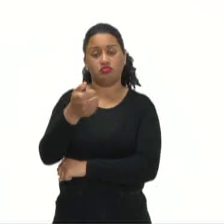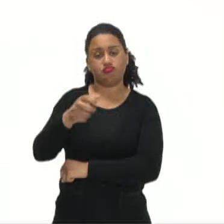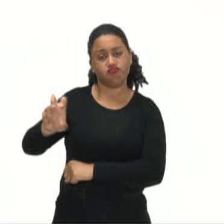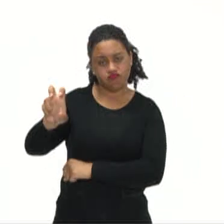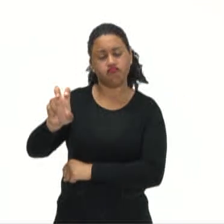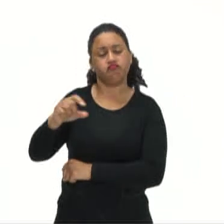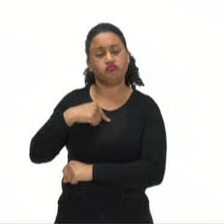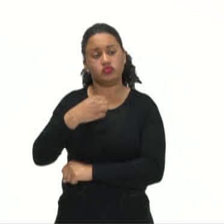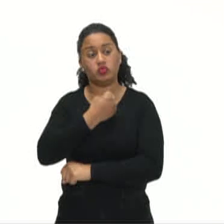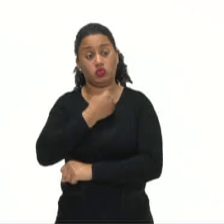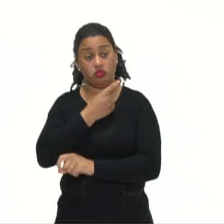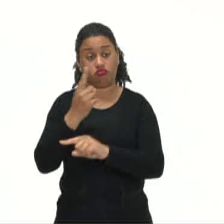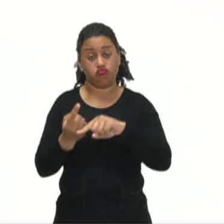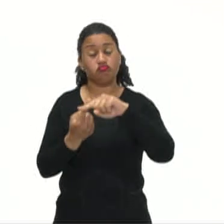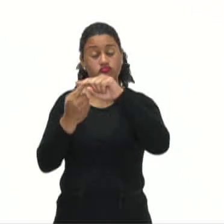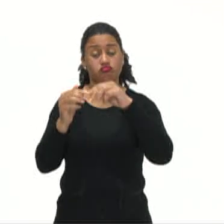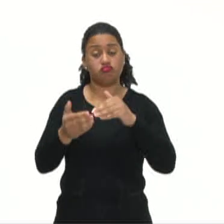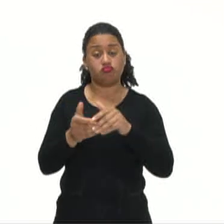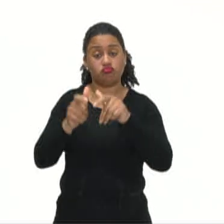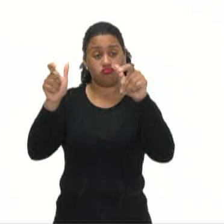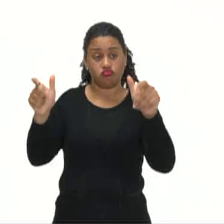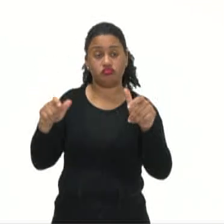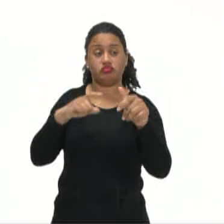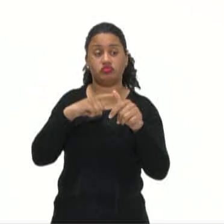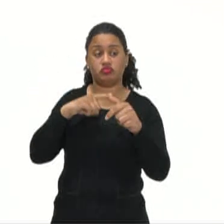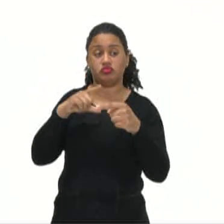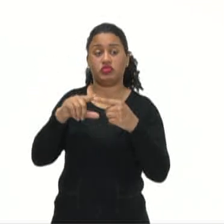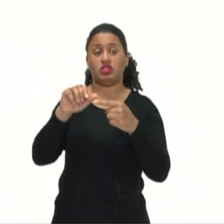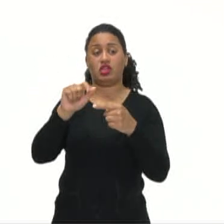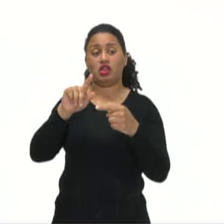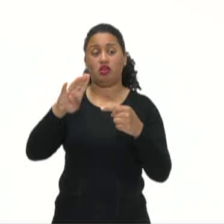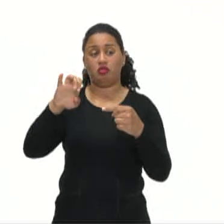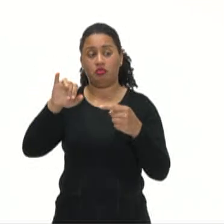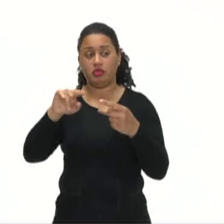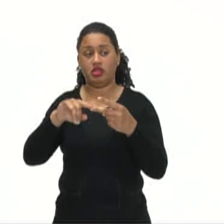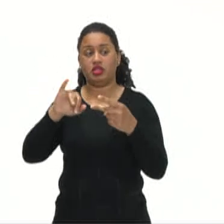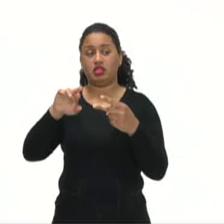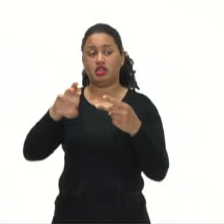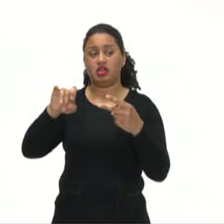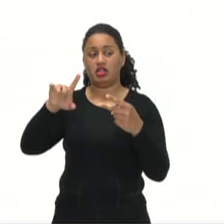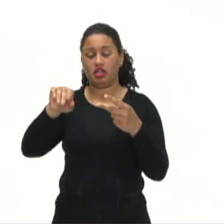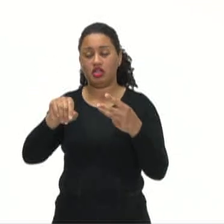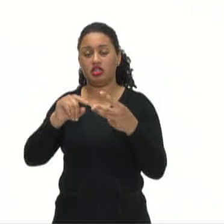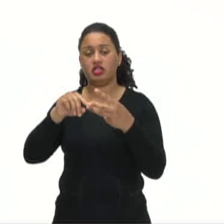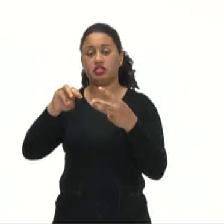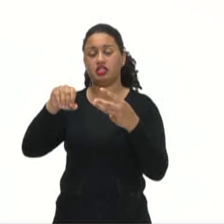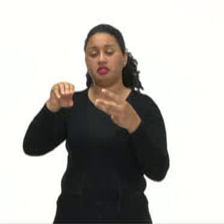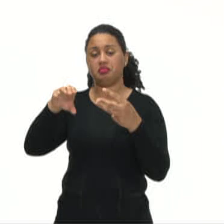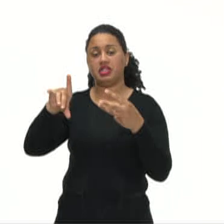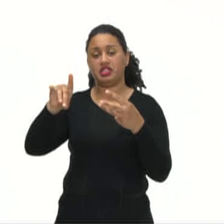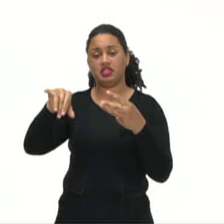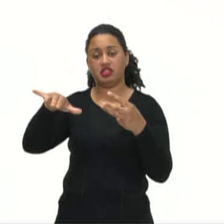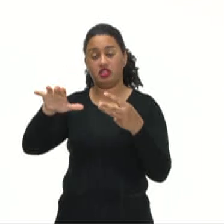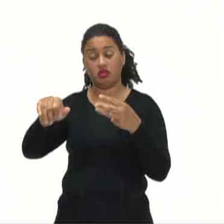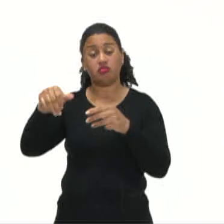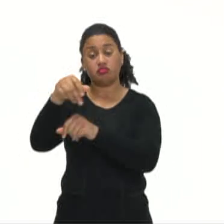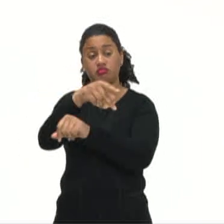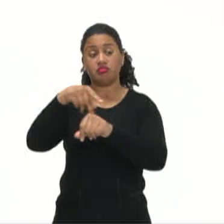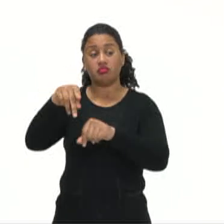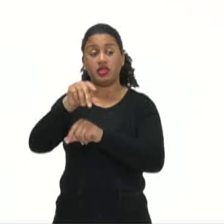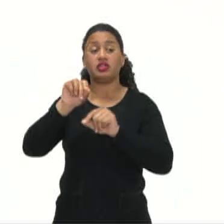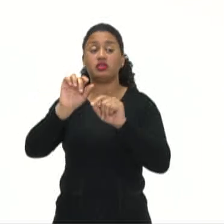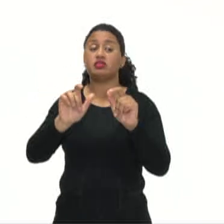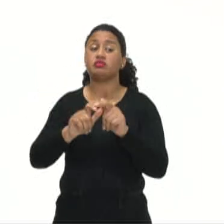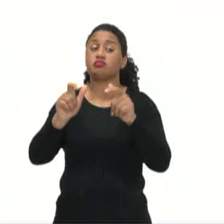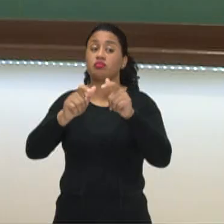taxas positivas de crescimento, podemos citar Albânia, Irlanda, Macedônia, que se destacam como países onde existe